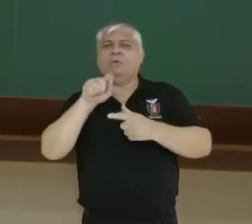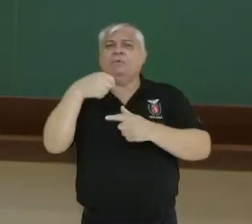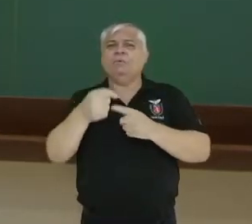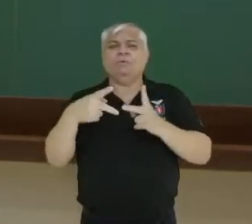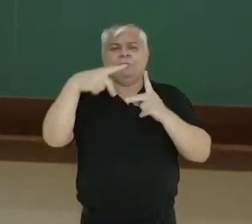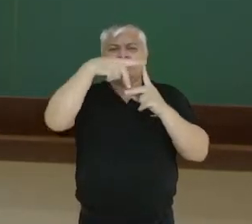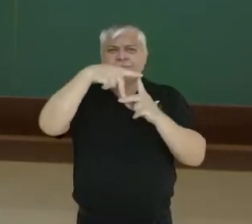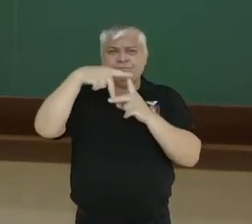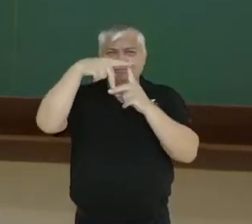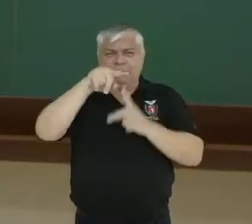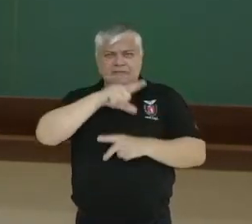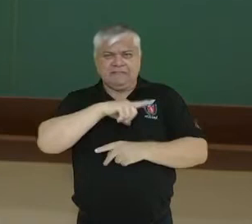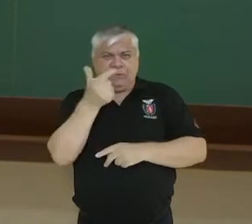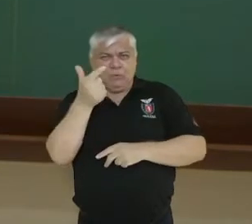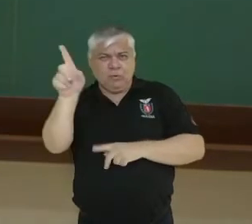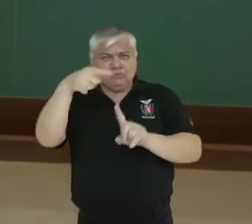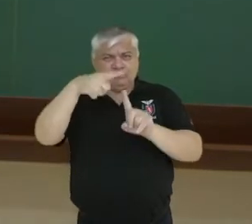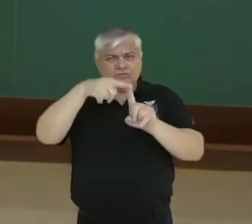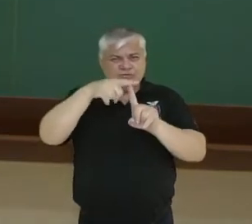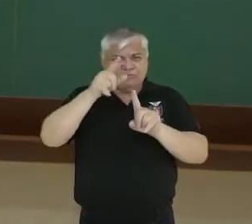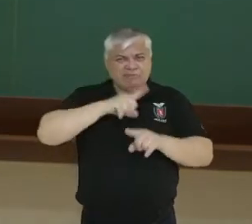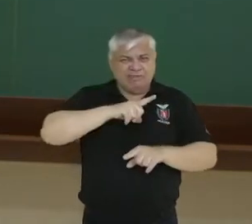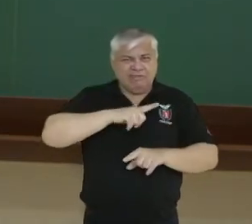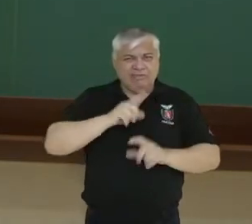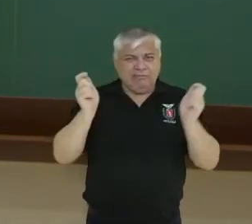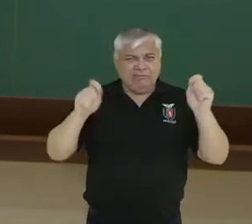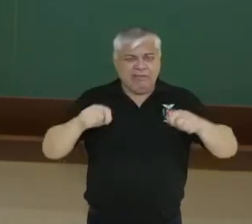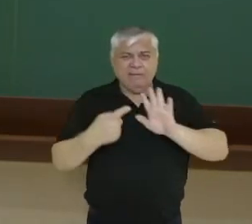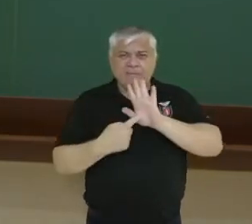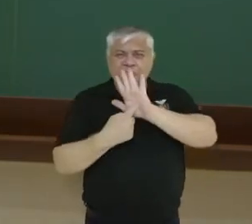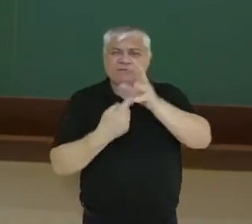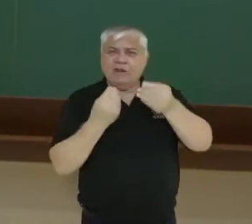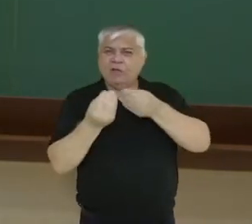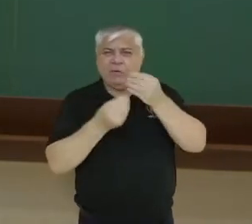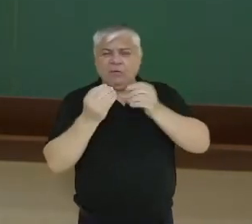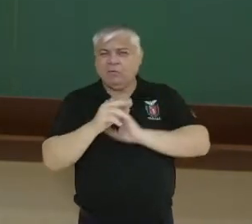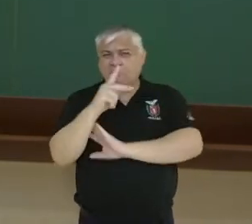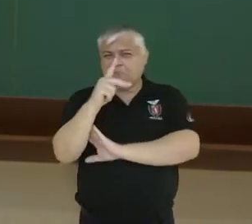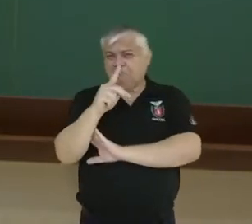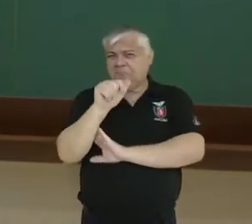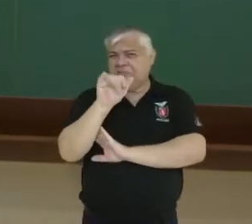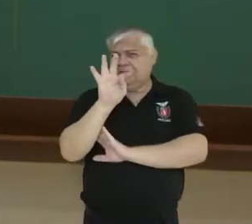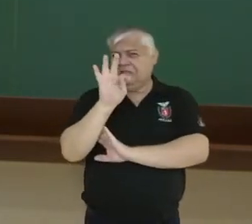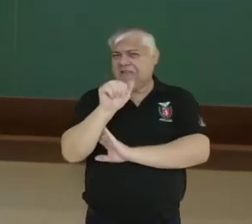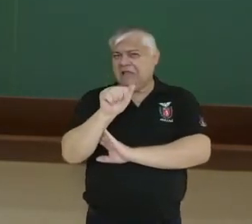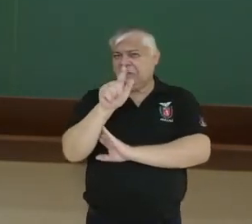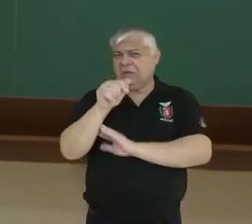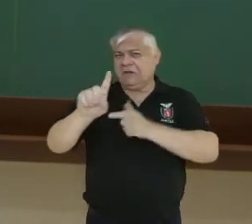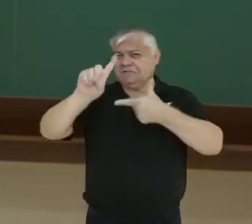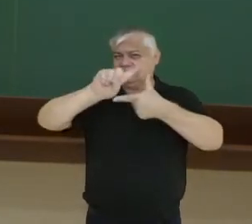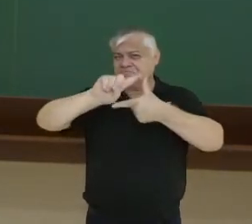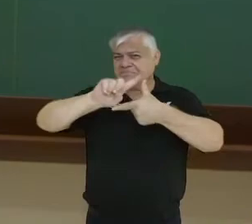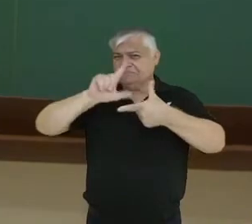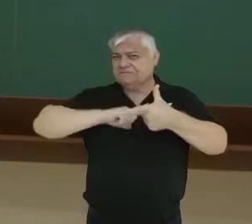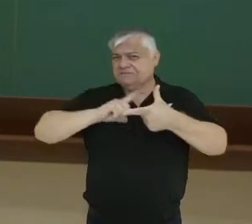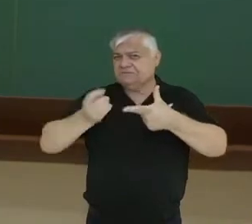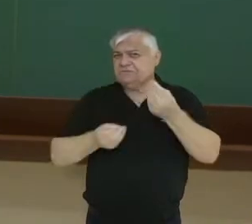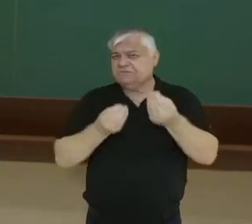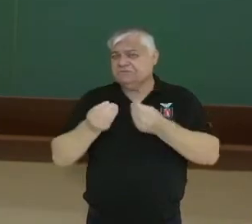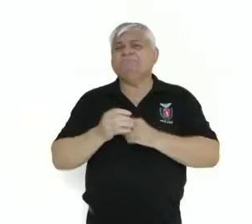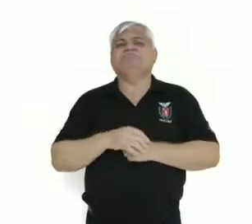Mas será que existe outra? Será que existe outra forma da gente demonstrar o Teorema de Pitágoras? Sim, existe,